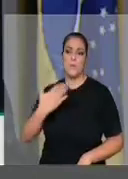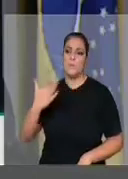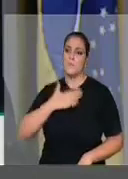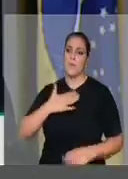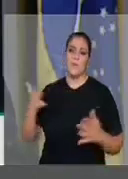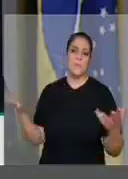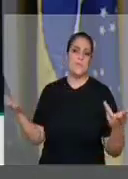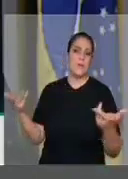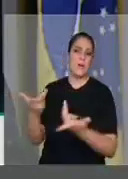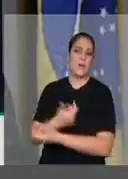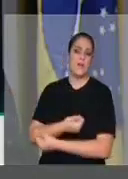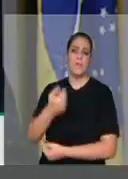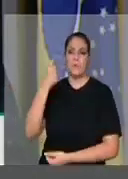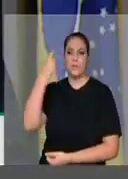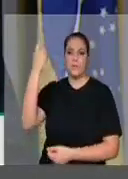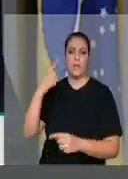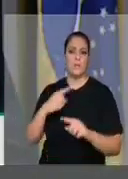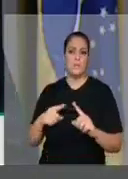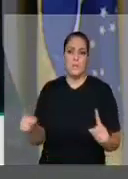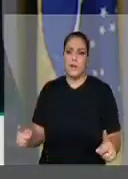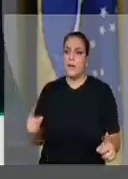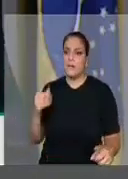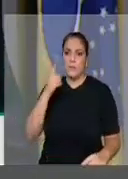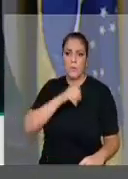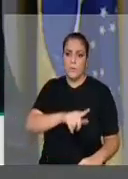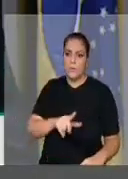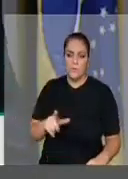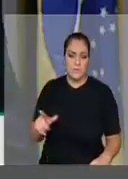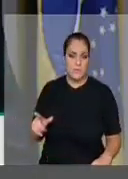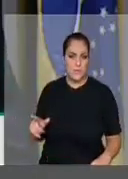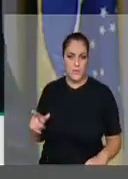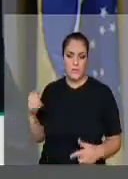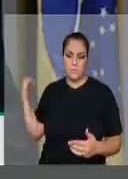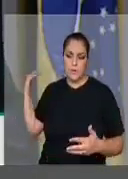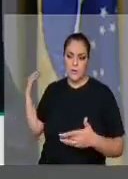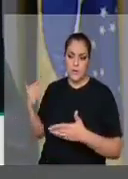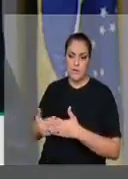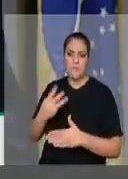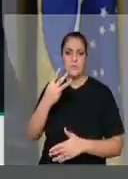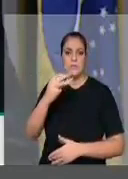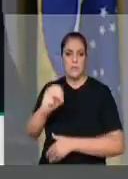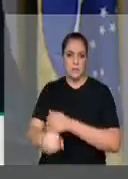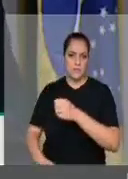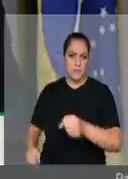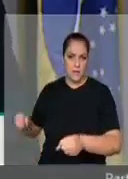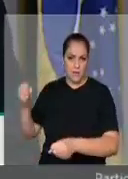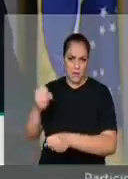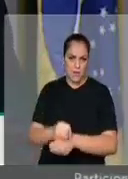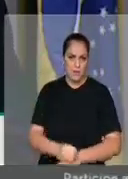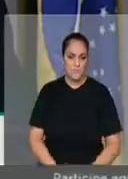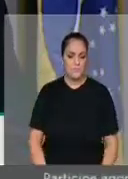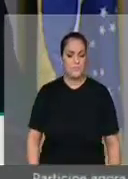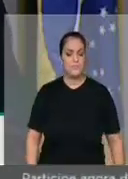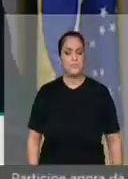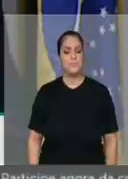meus, brilhantes colegas que trabalharam esta matéria nos últimos 30 anos.